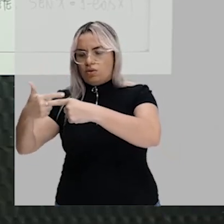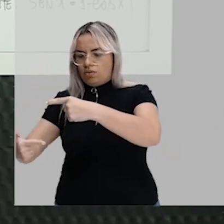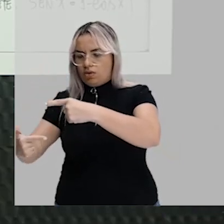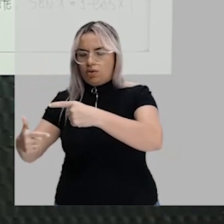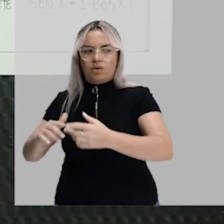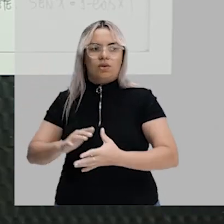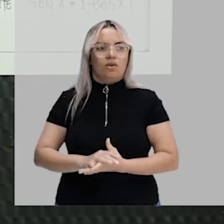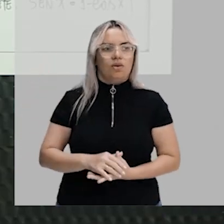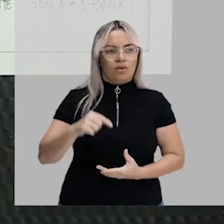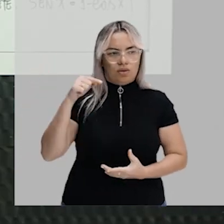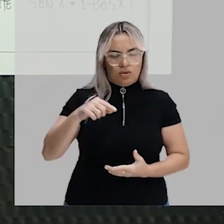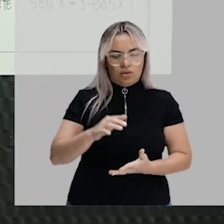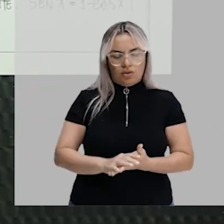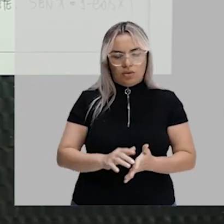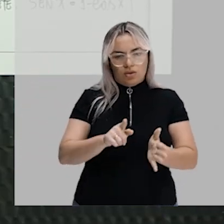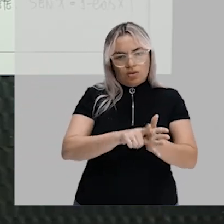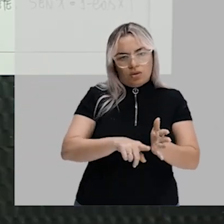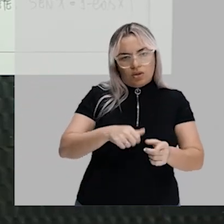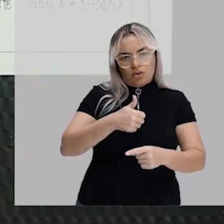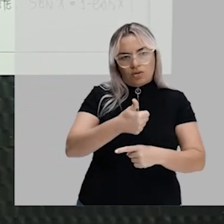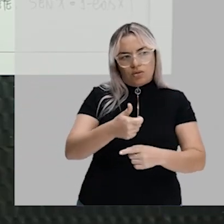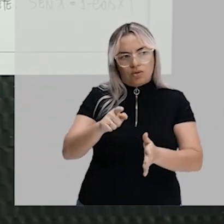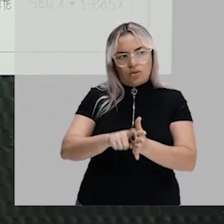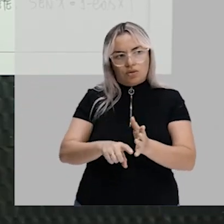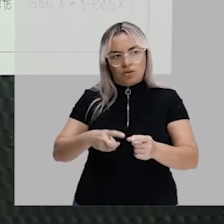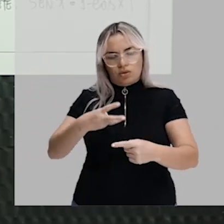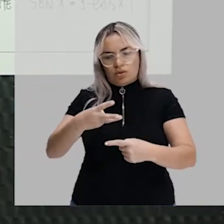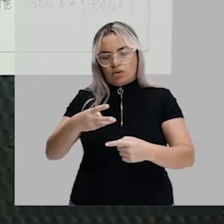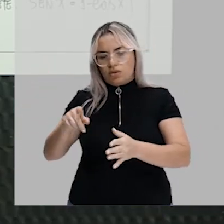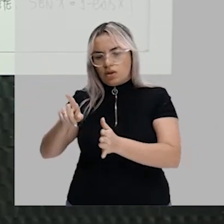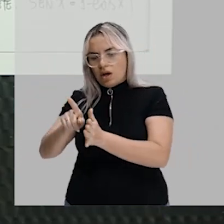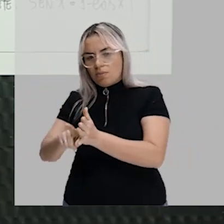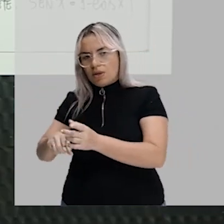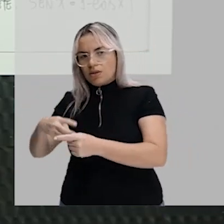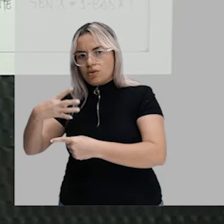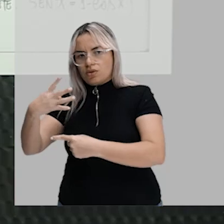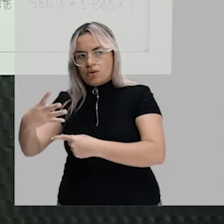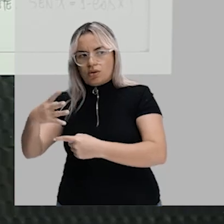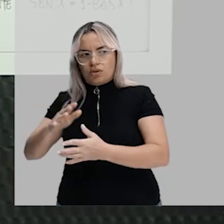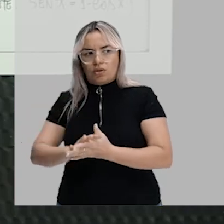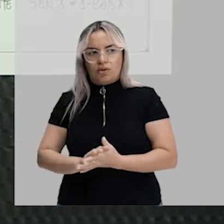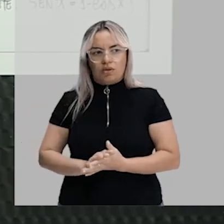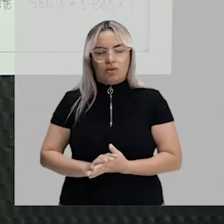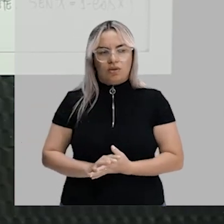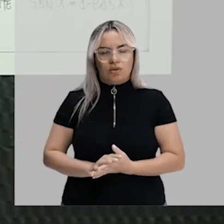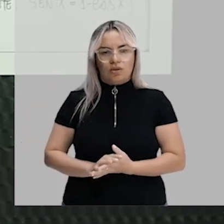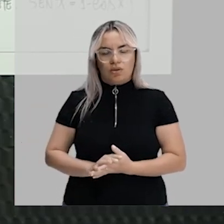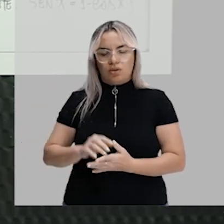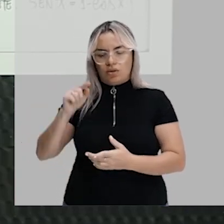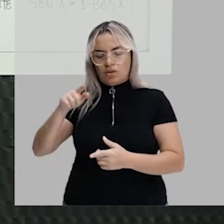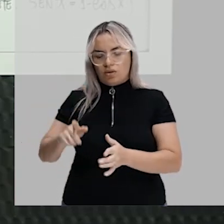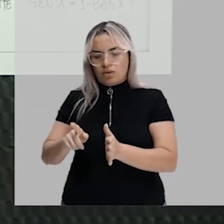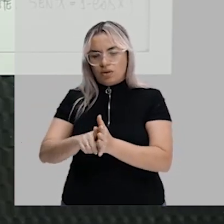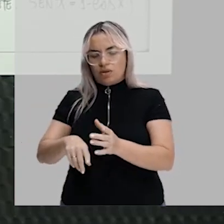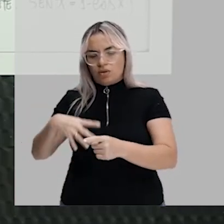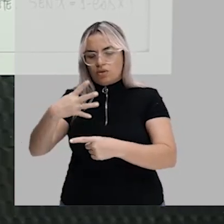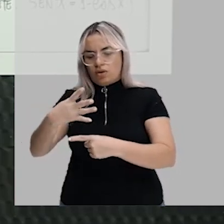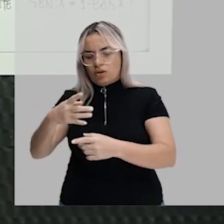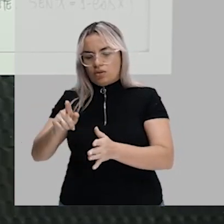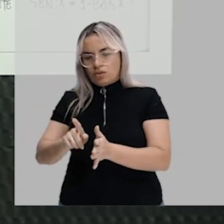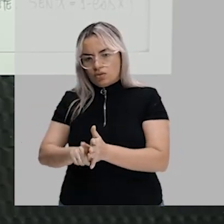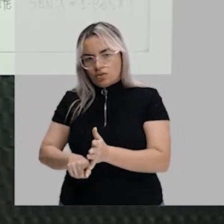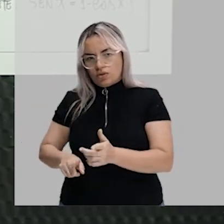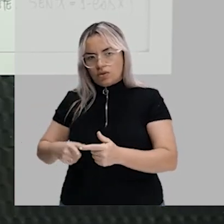aqui -1 - 3 dá -4 -4 di 4 dá -1